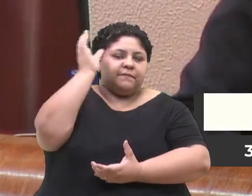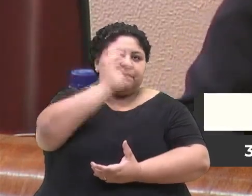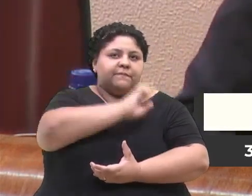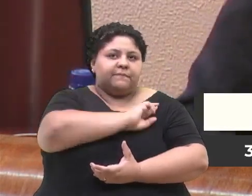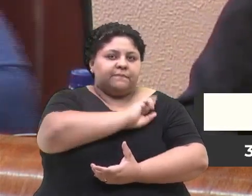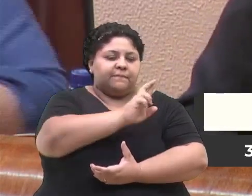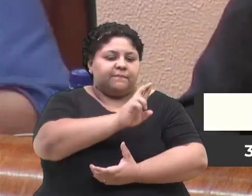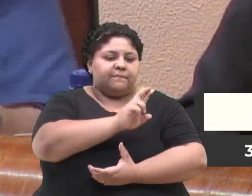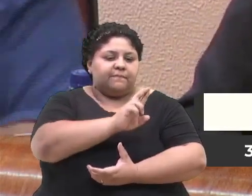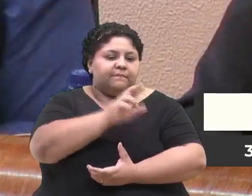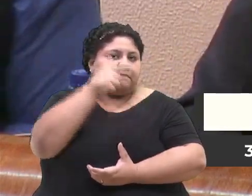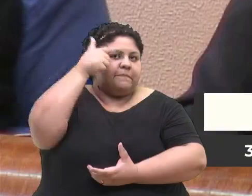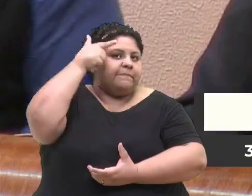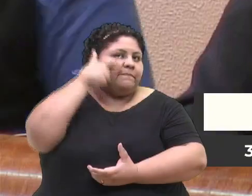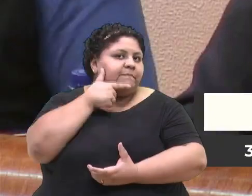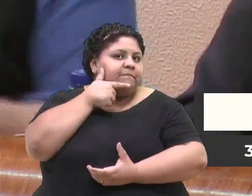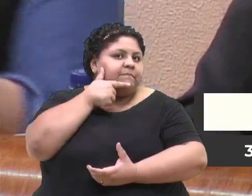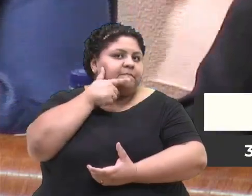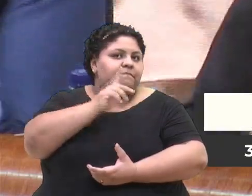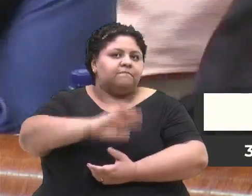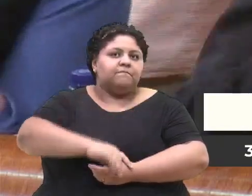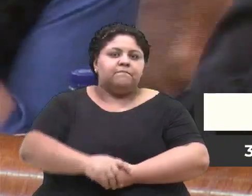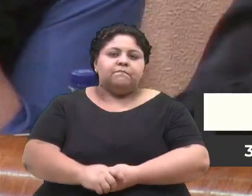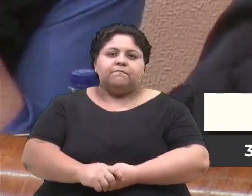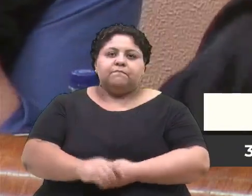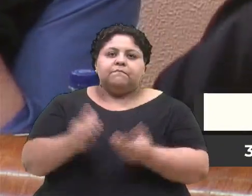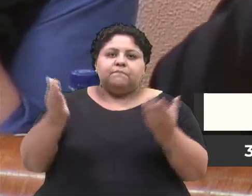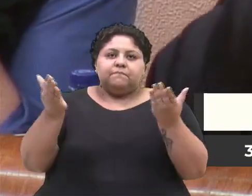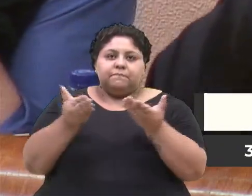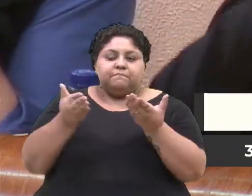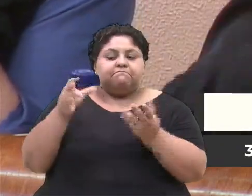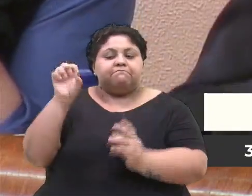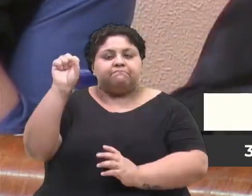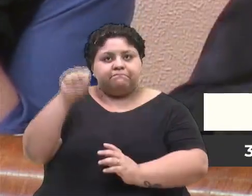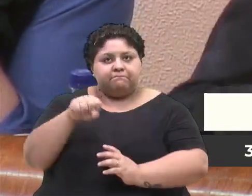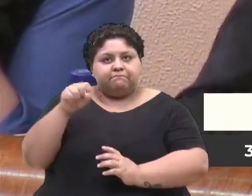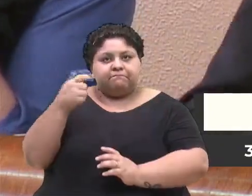representação, Lucas Carenhato. Agora sim, segunda discussão, votação.